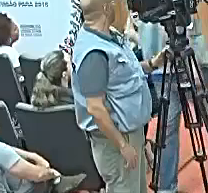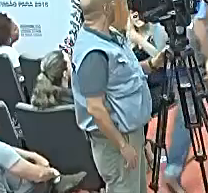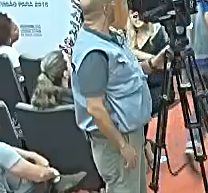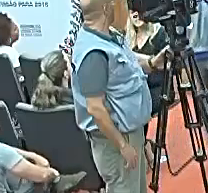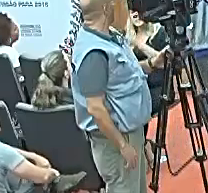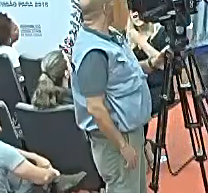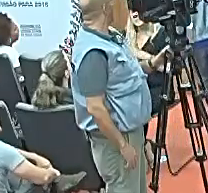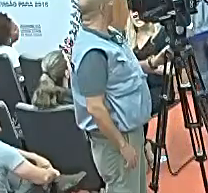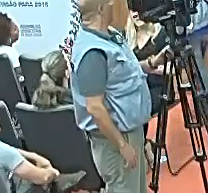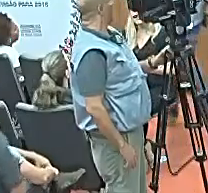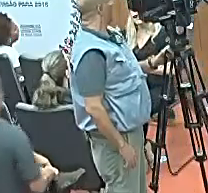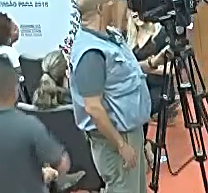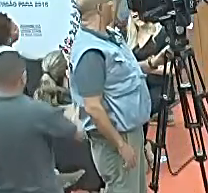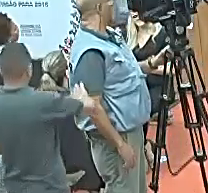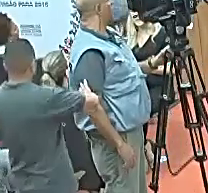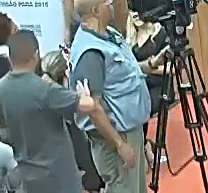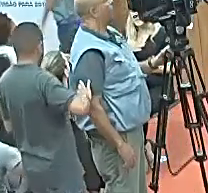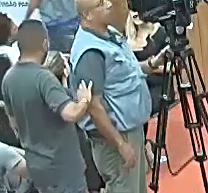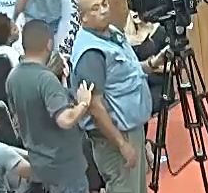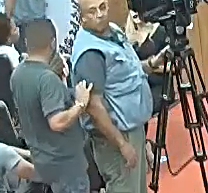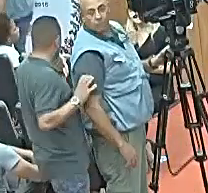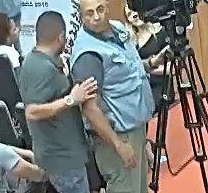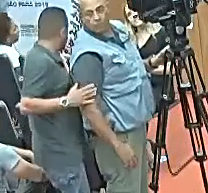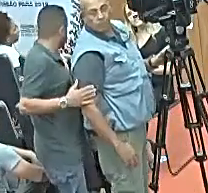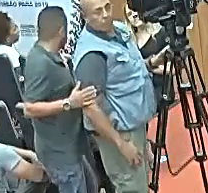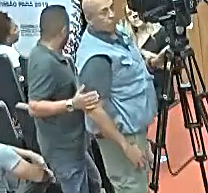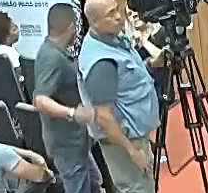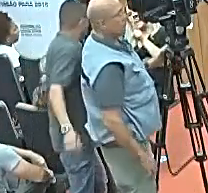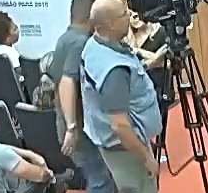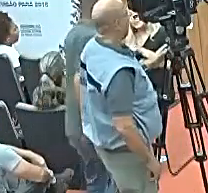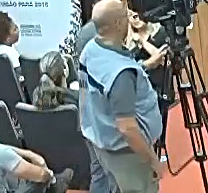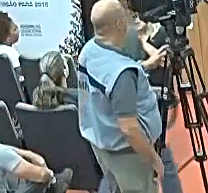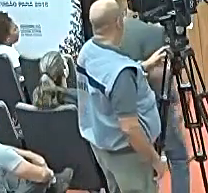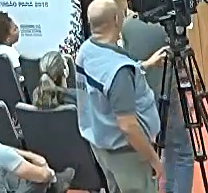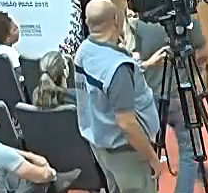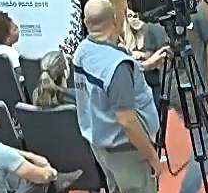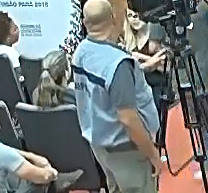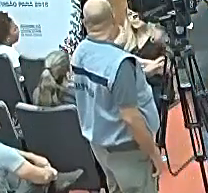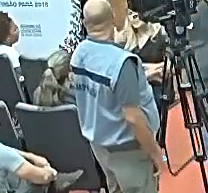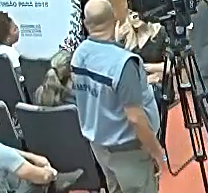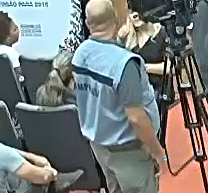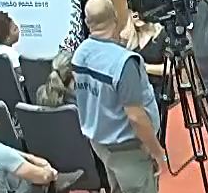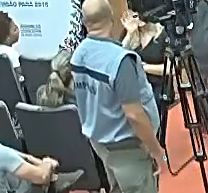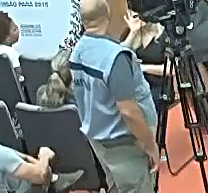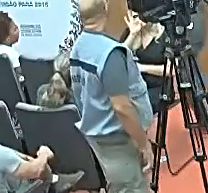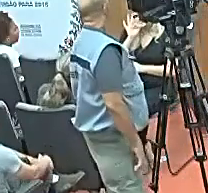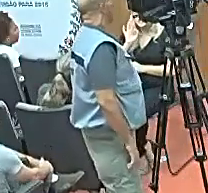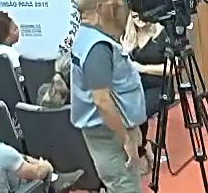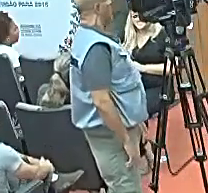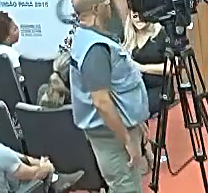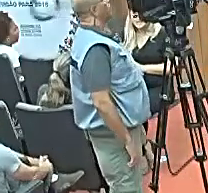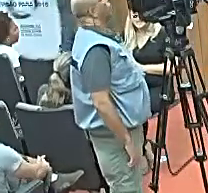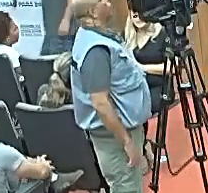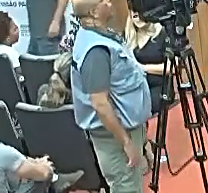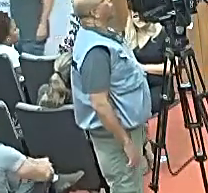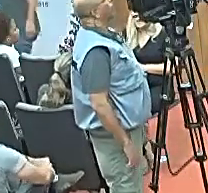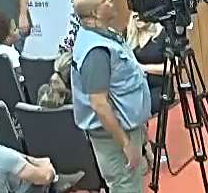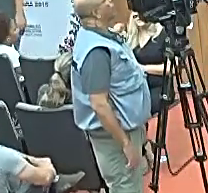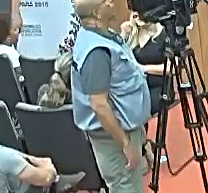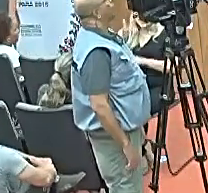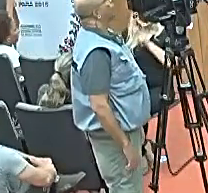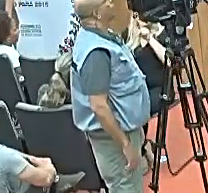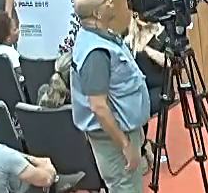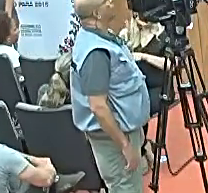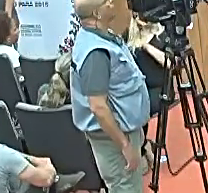do recurso e se surpreenderam profundamente com o fato de que em apenas 20% das hipóteses a escolha da população